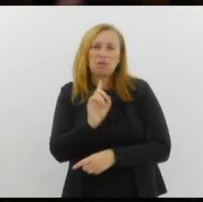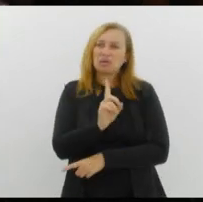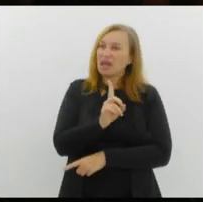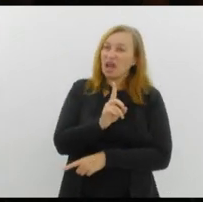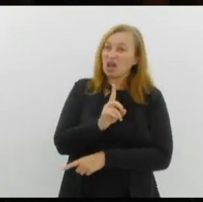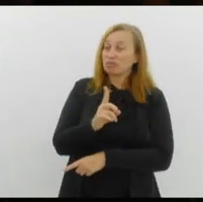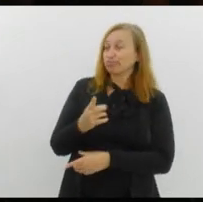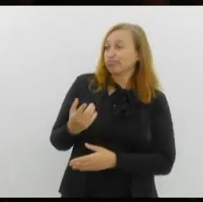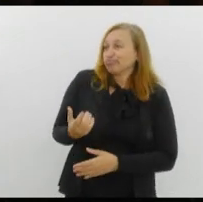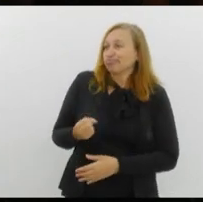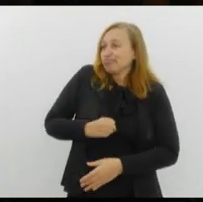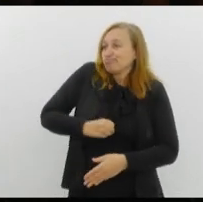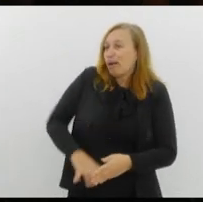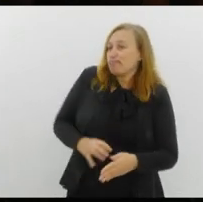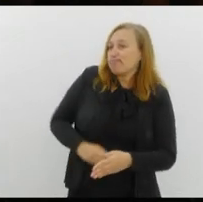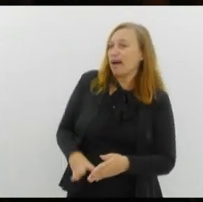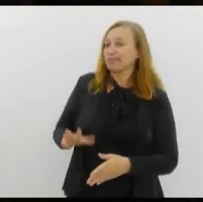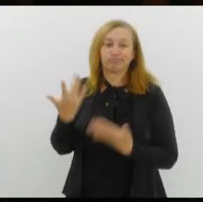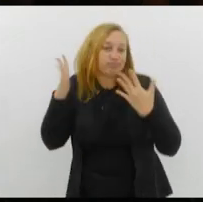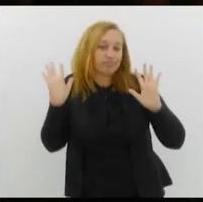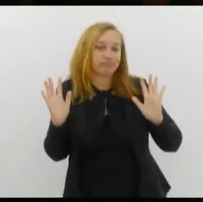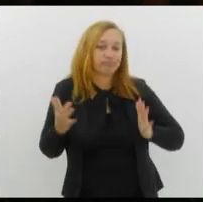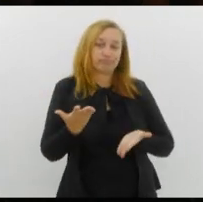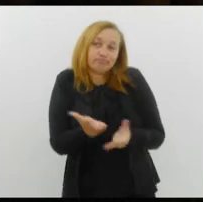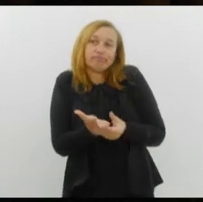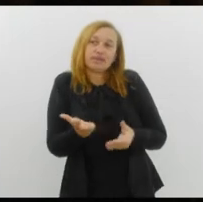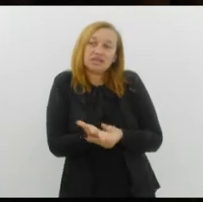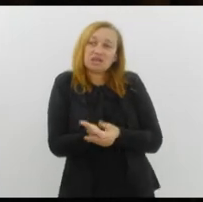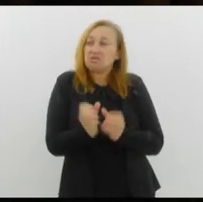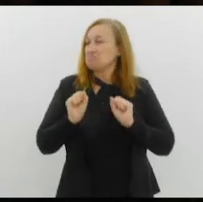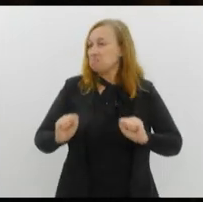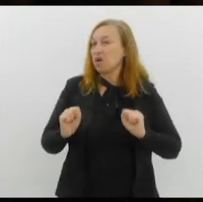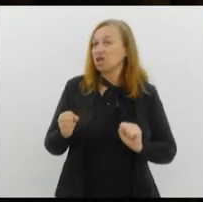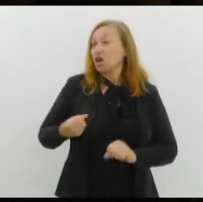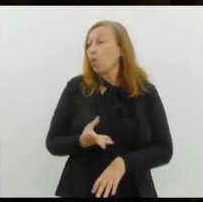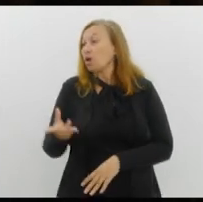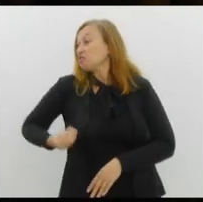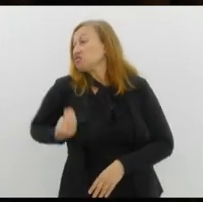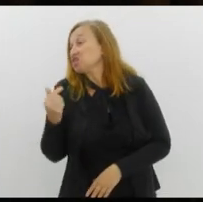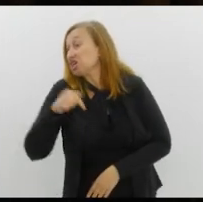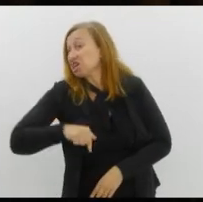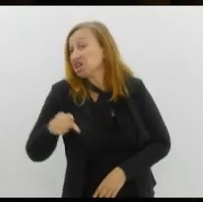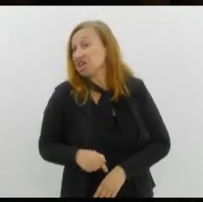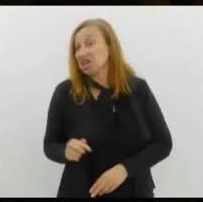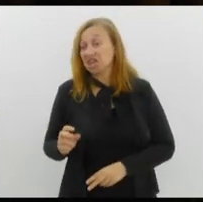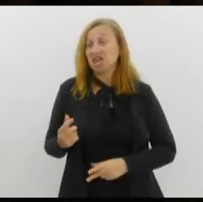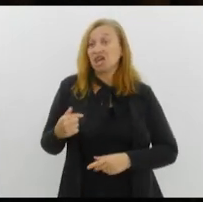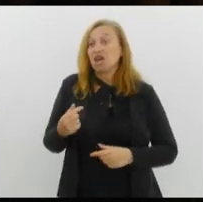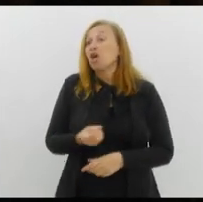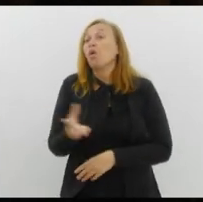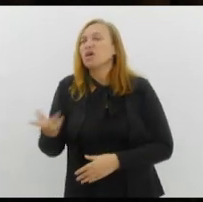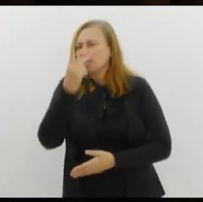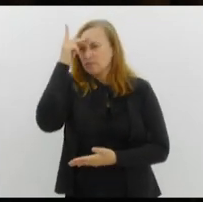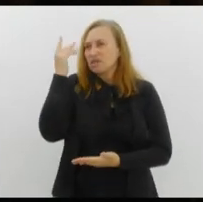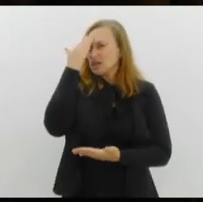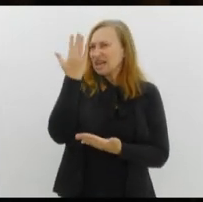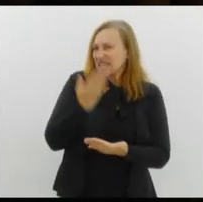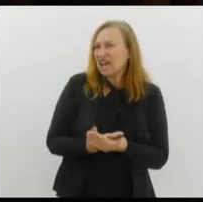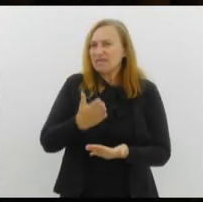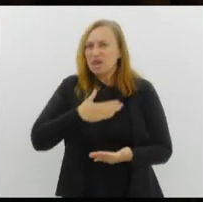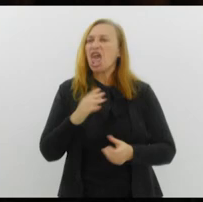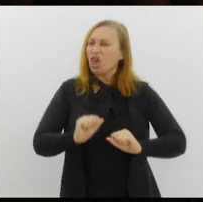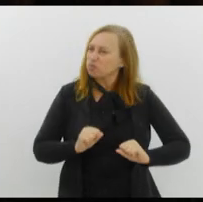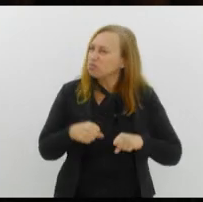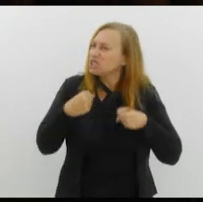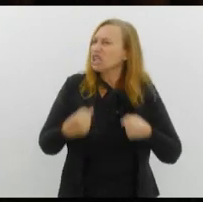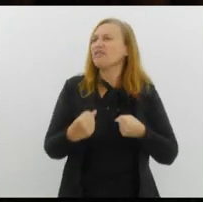cagando para esses processos. Pode processar à vontade, que enquanto eu estiver aqui, nessa cadeira, enquanto as pessoas confiarem em mim, eu vou defendendo